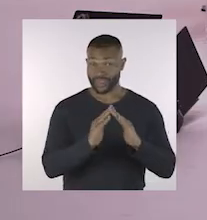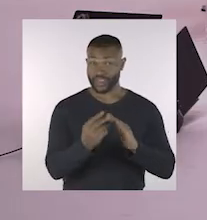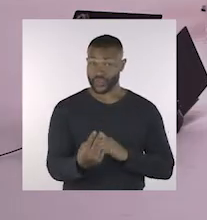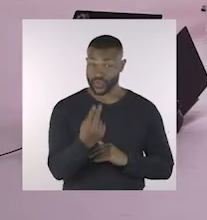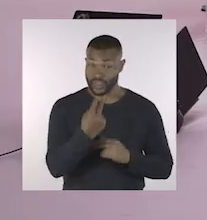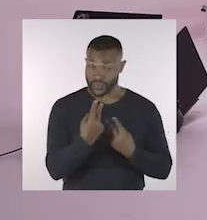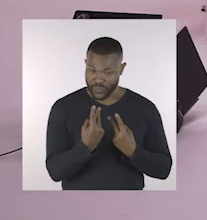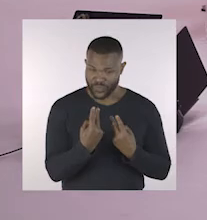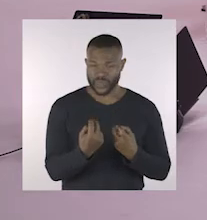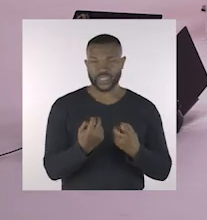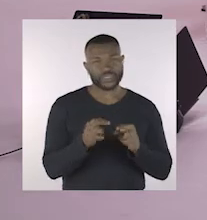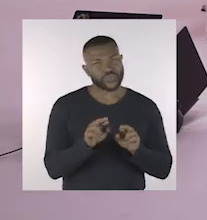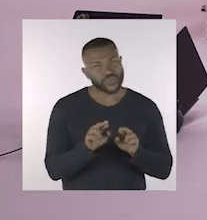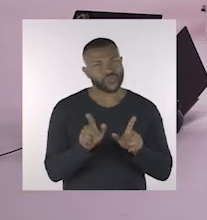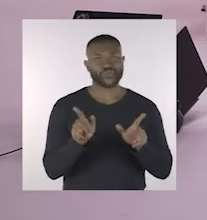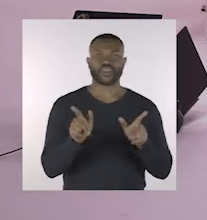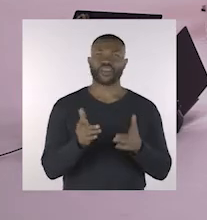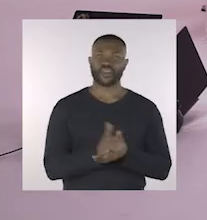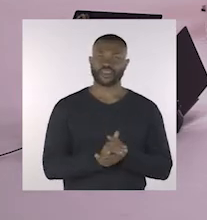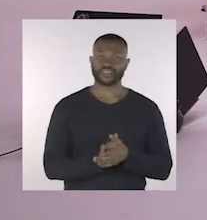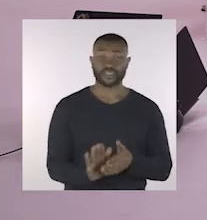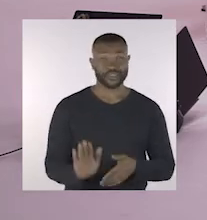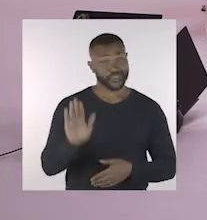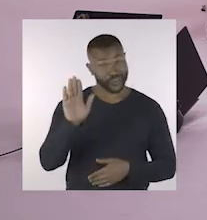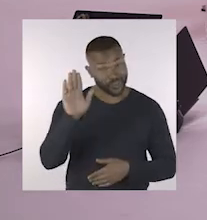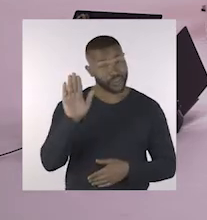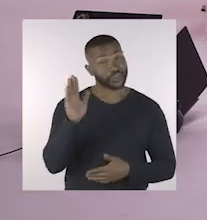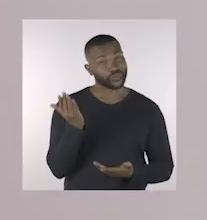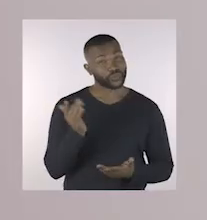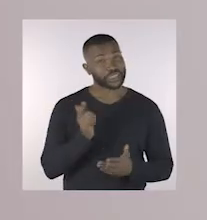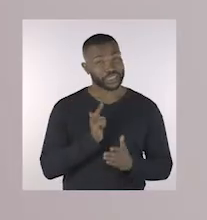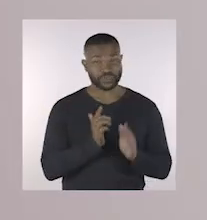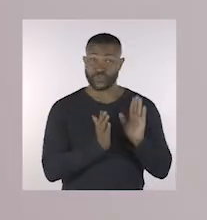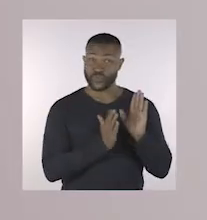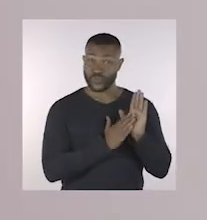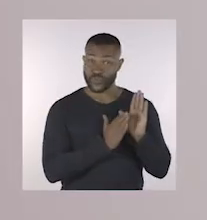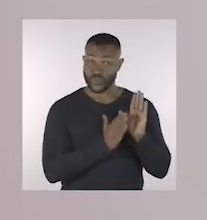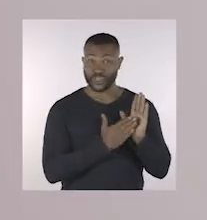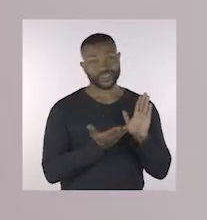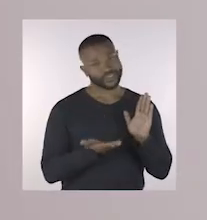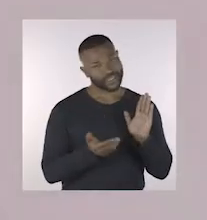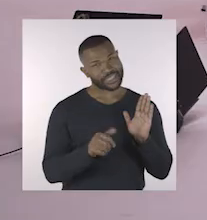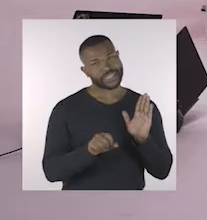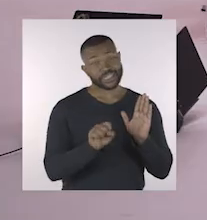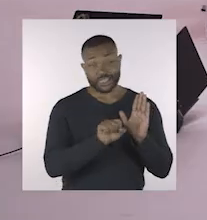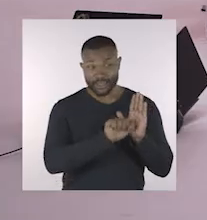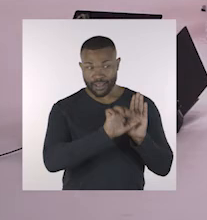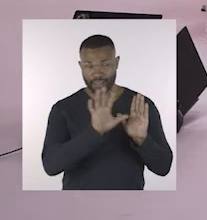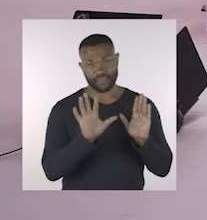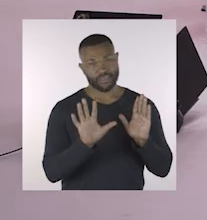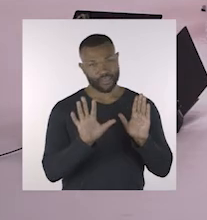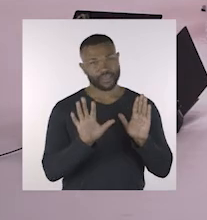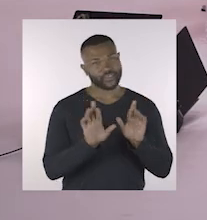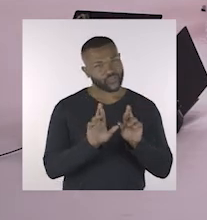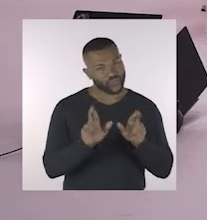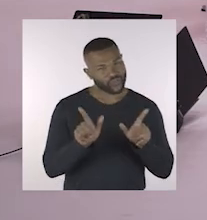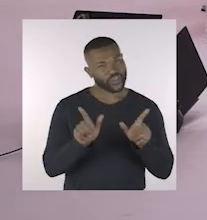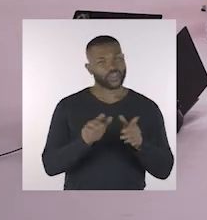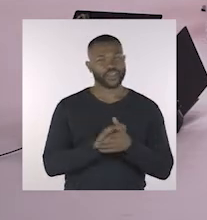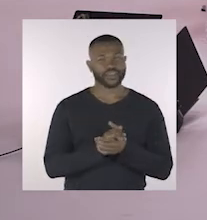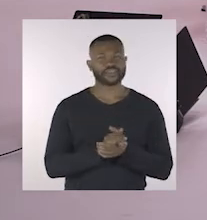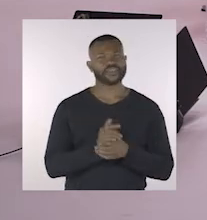vocês que estão em casa estão percebendo a diferença a diferença de candidatos que tem propostas Claras